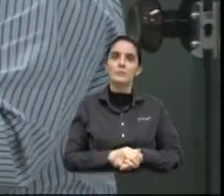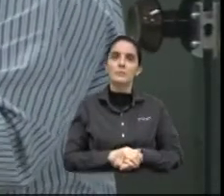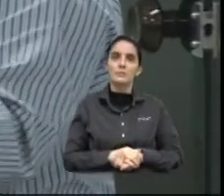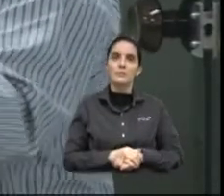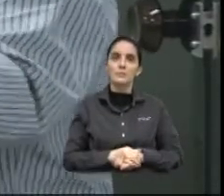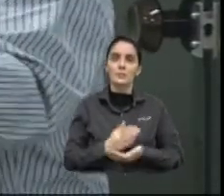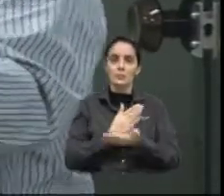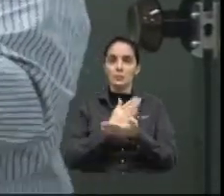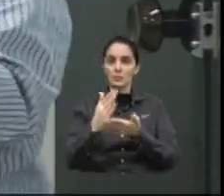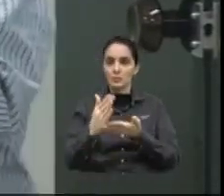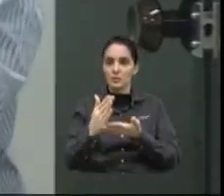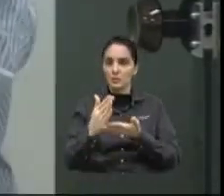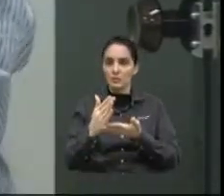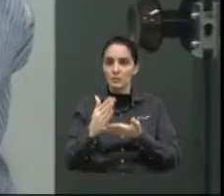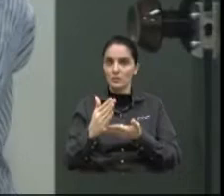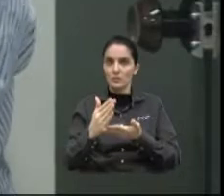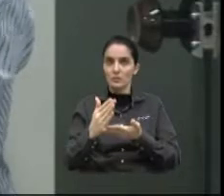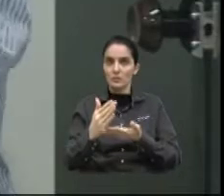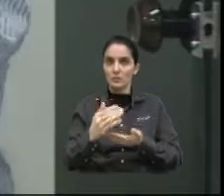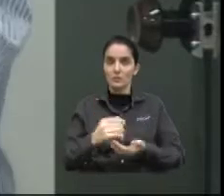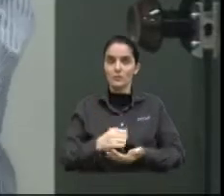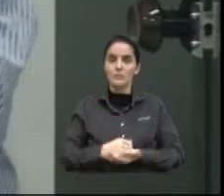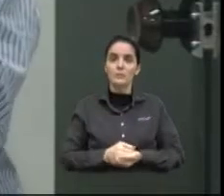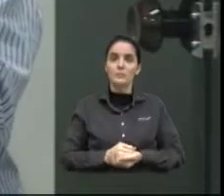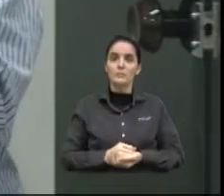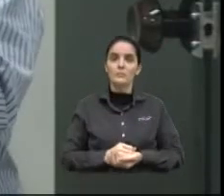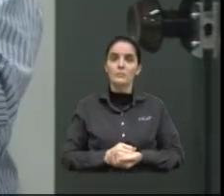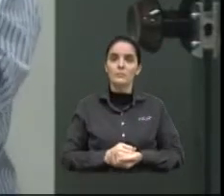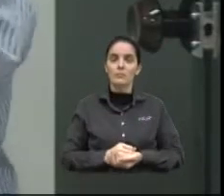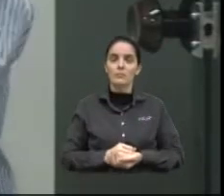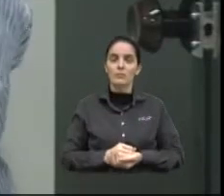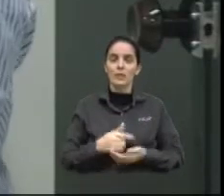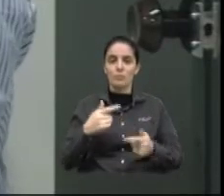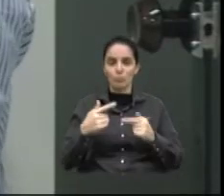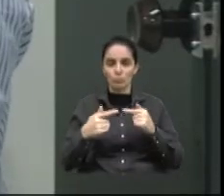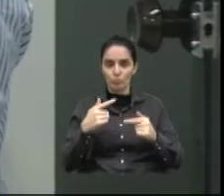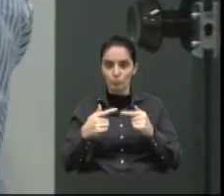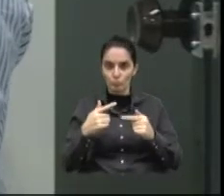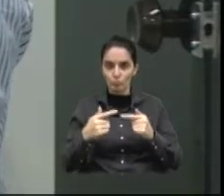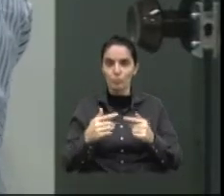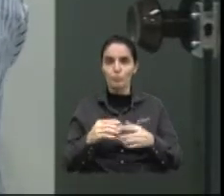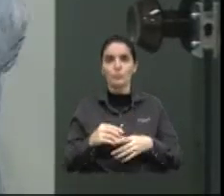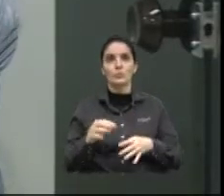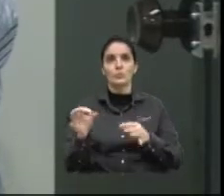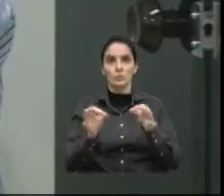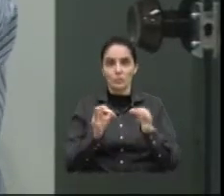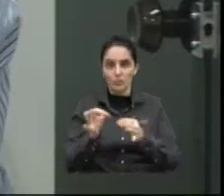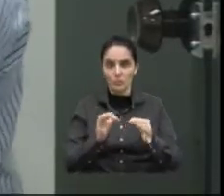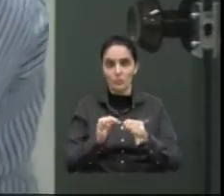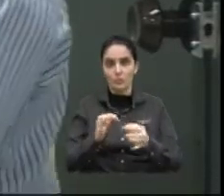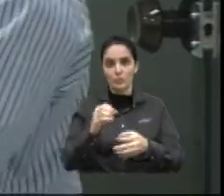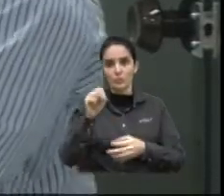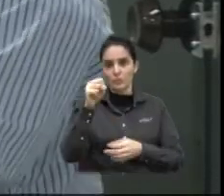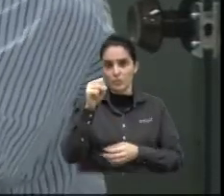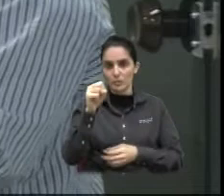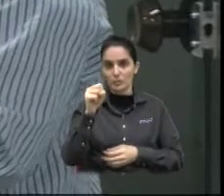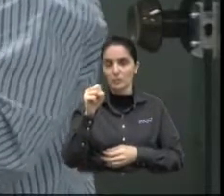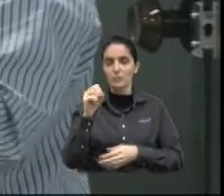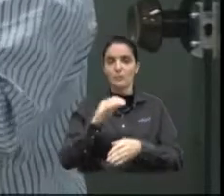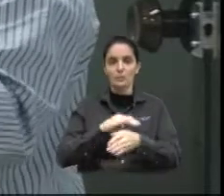a hora da discussão dos projetos continua sendo às 20 horas às 20 horas